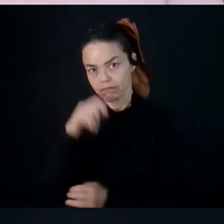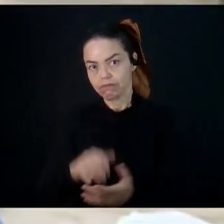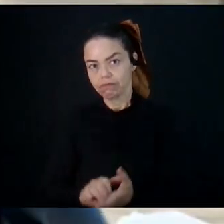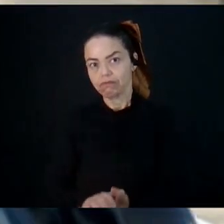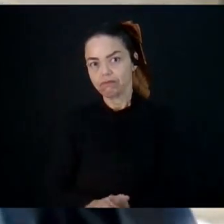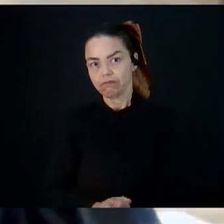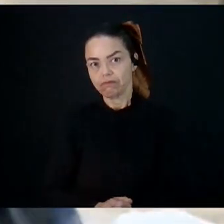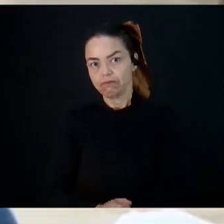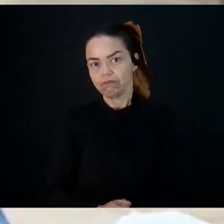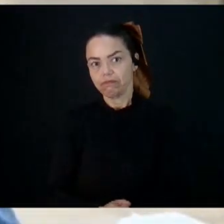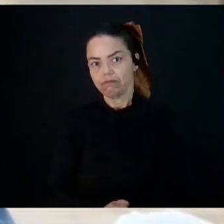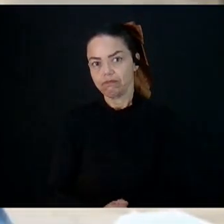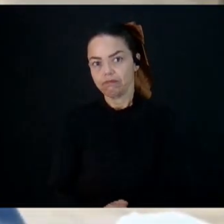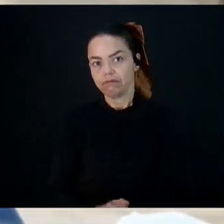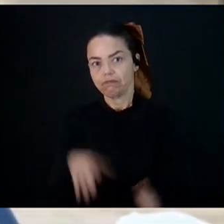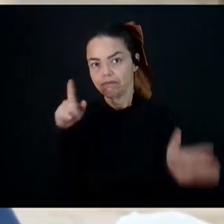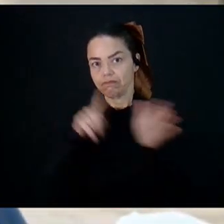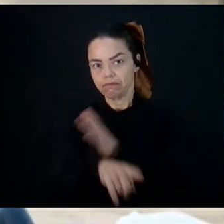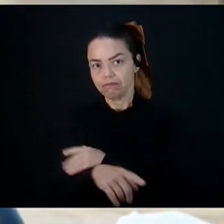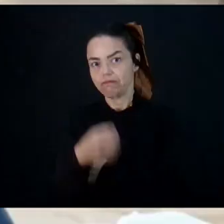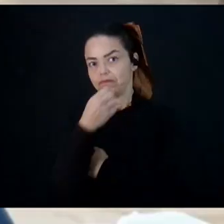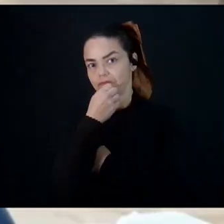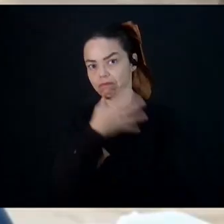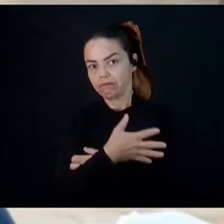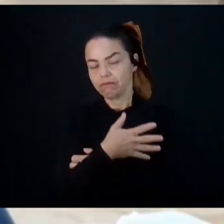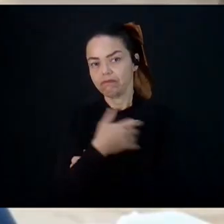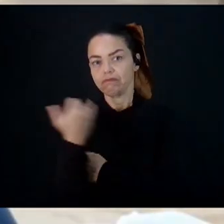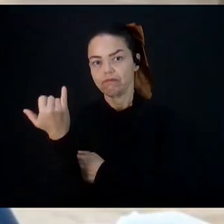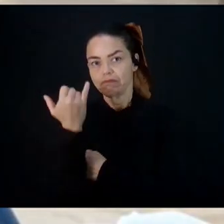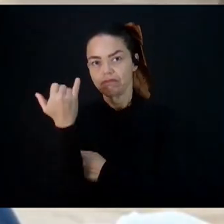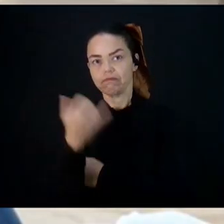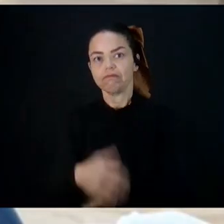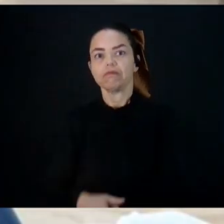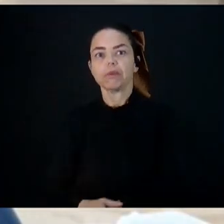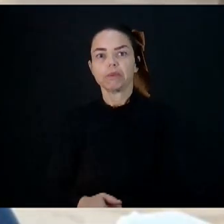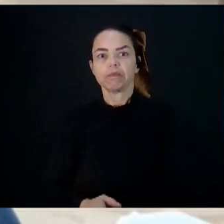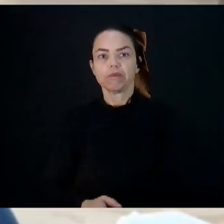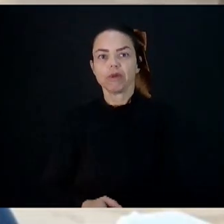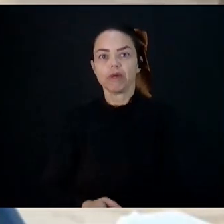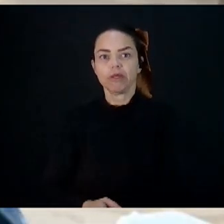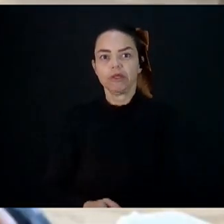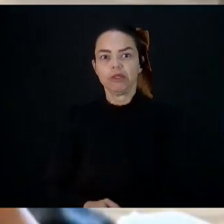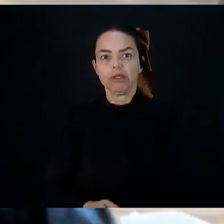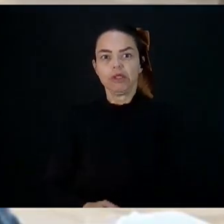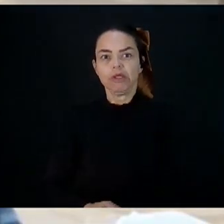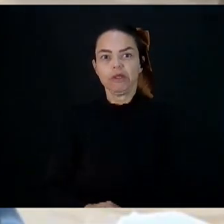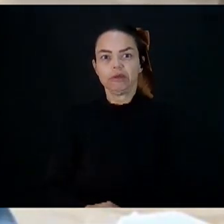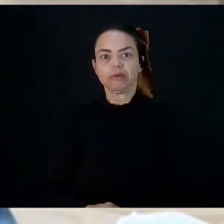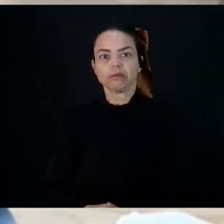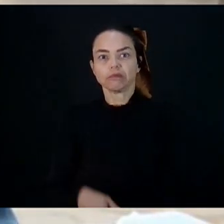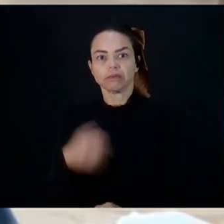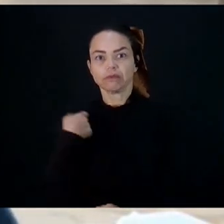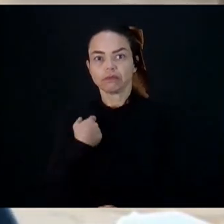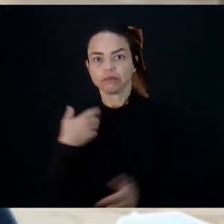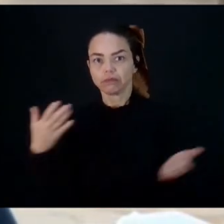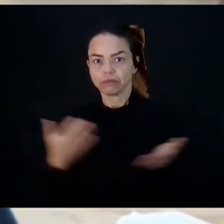Acho que essa pergunta é fundamental, porque é isso, né? A gente hoje